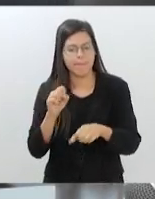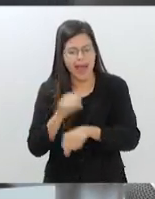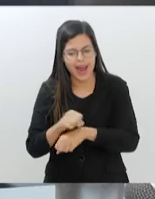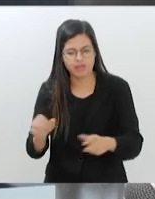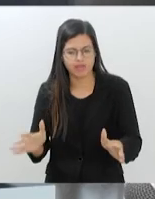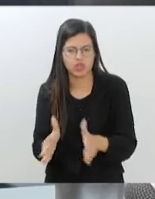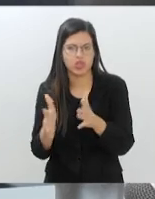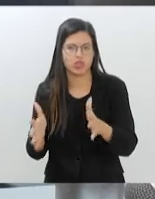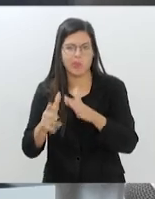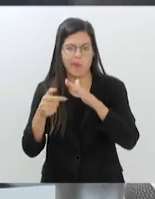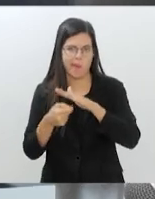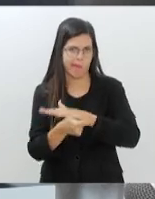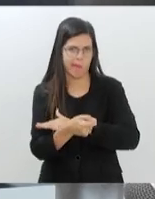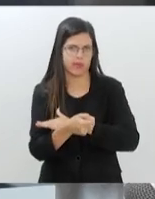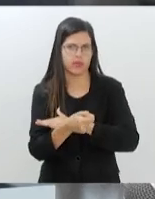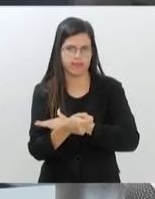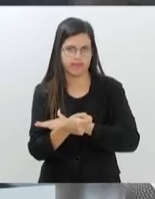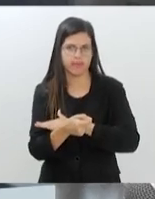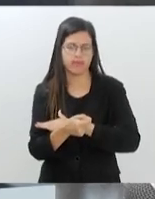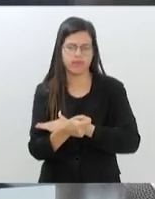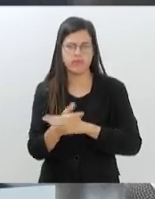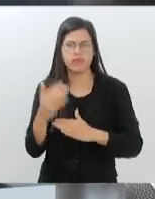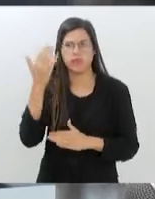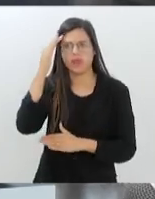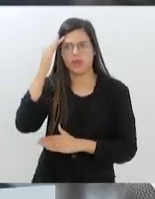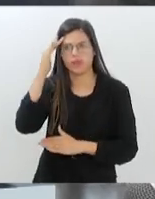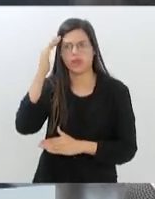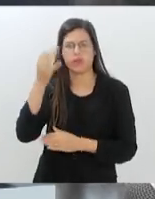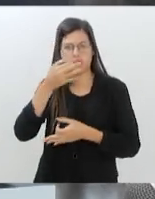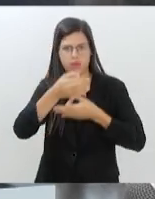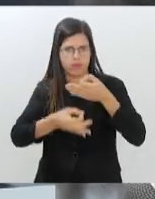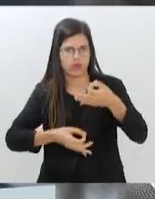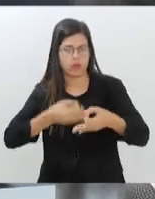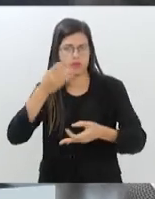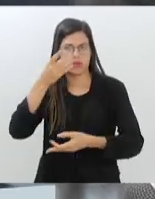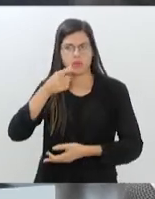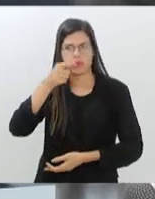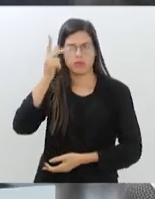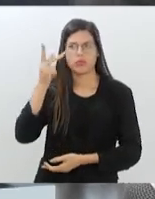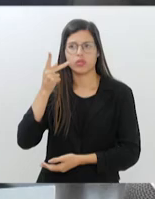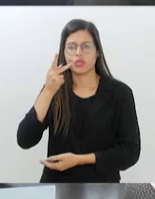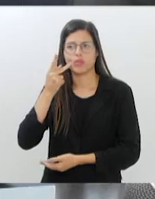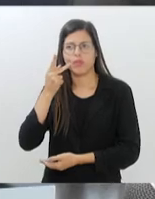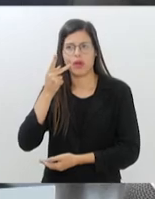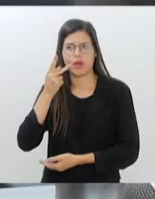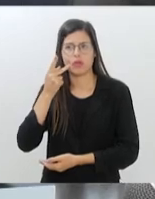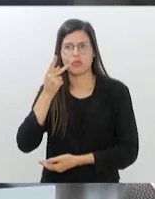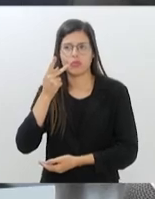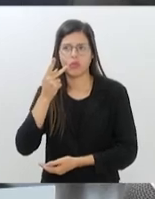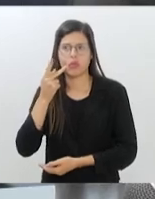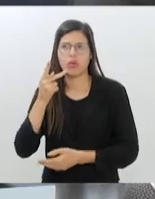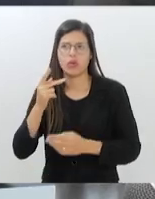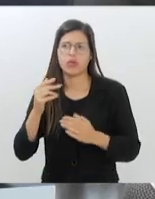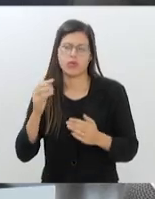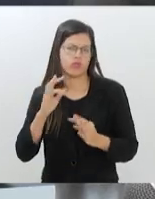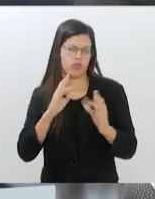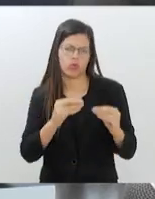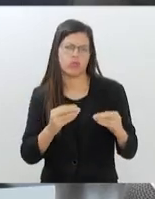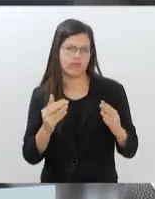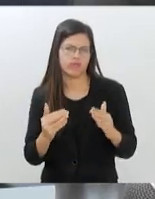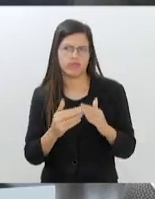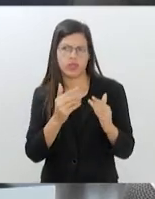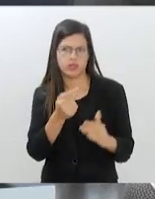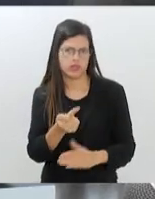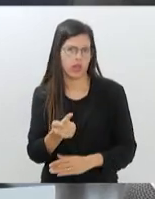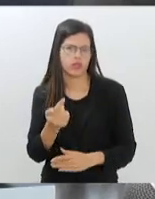nesse sentido Mas compreendo a fala Deputado Lu Paulo e certamente não só Nossa aqui dos sete deputados da ccj mas